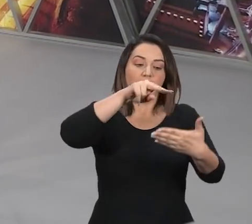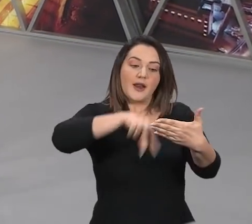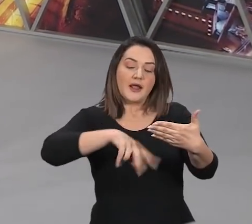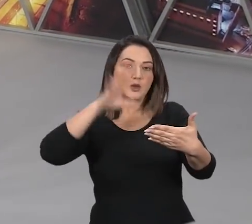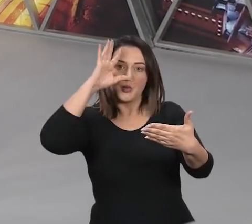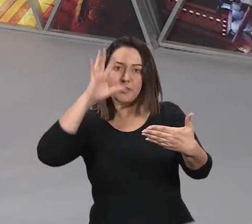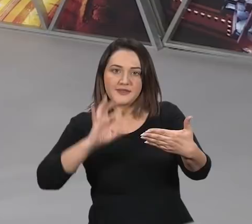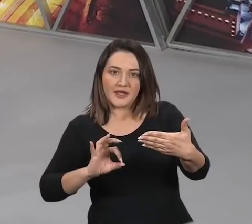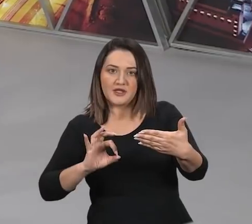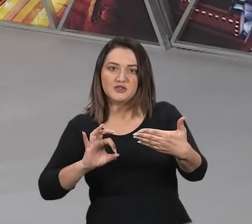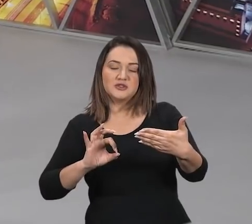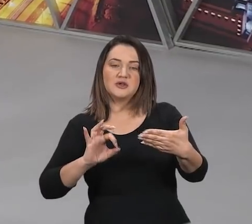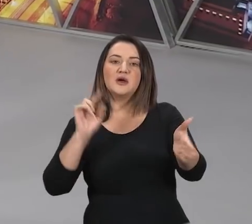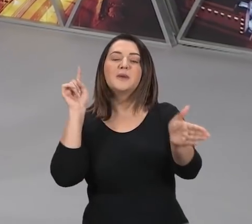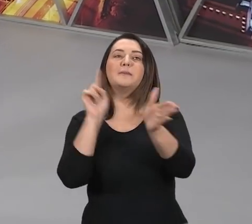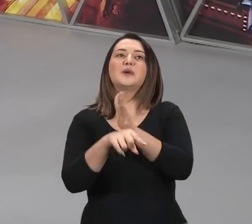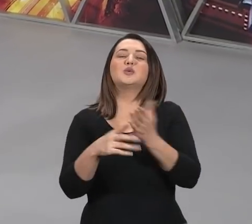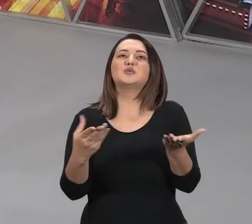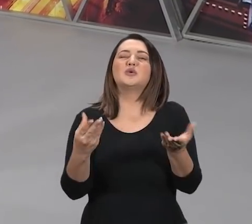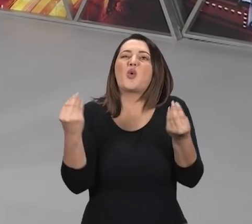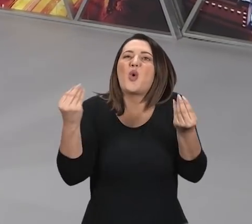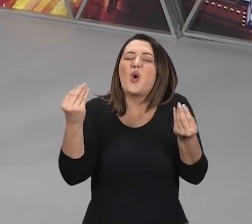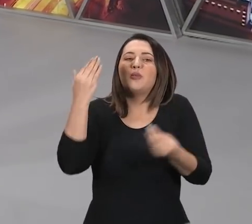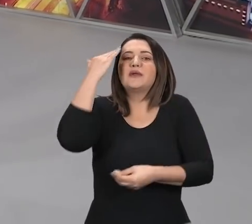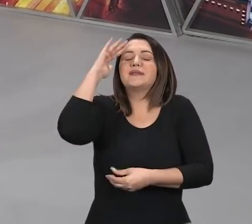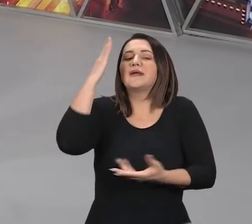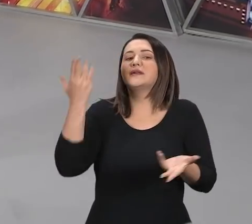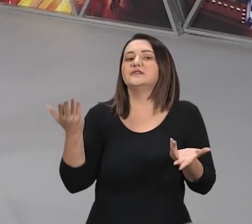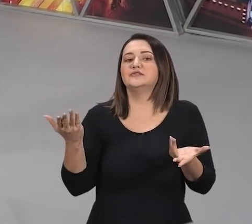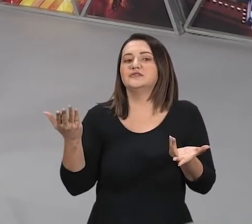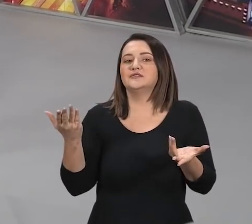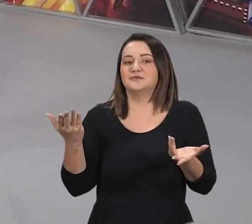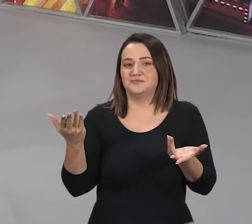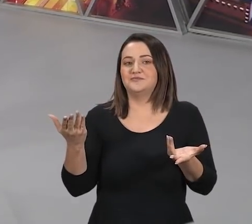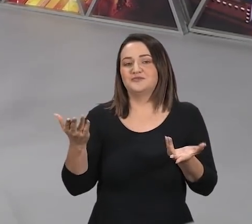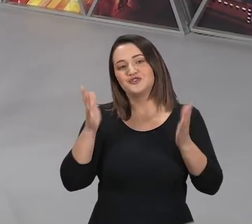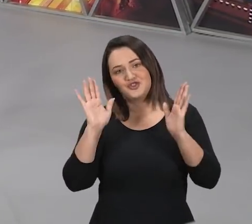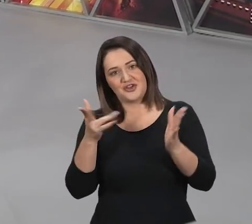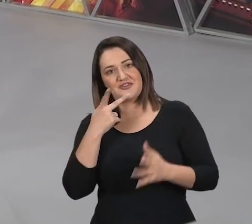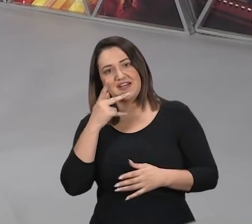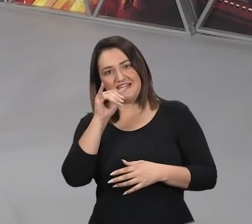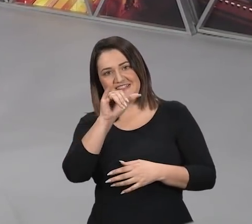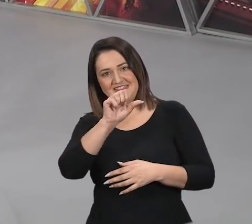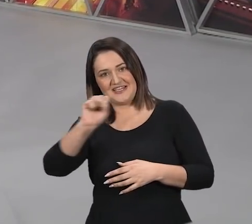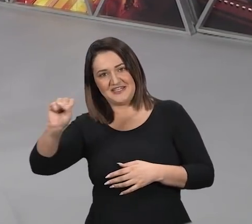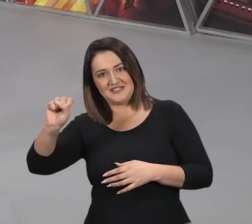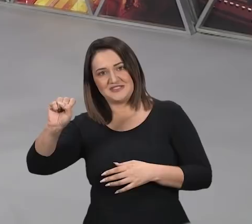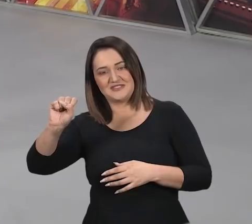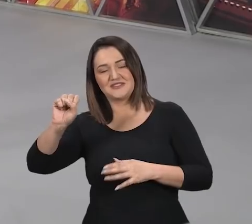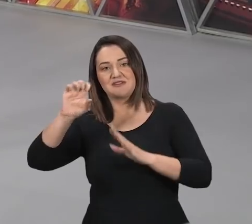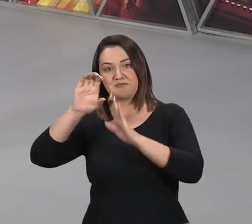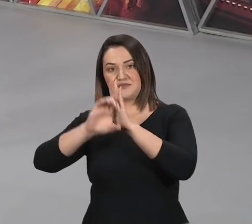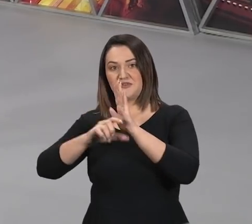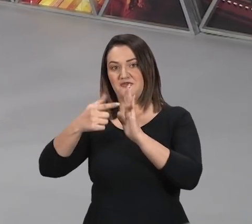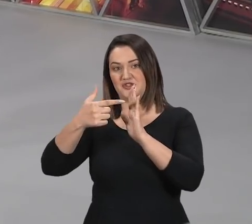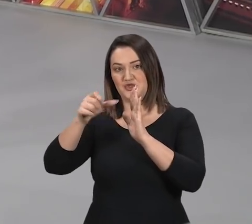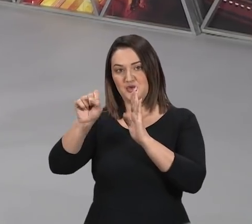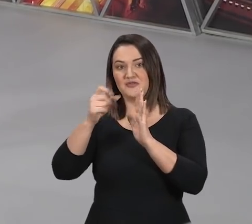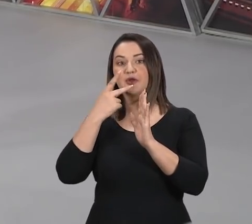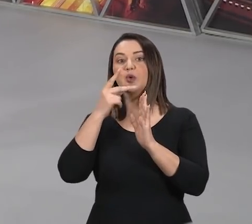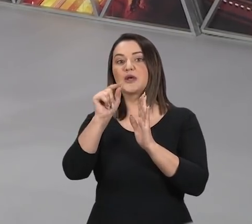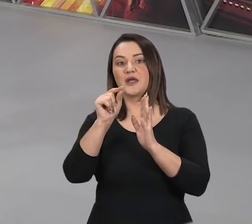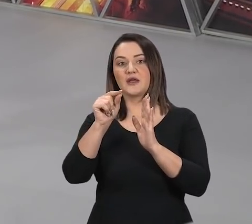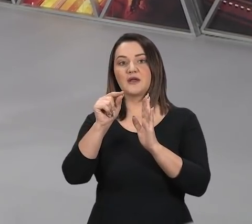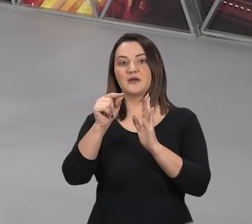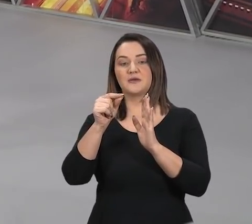e Daniel a gente não entende do jeito que está escrito, a pergunta é como é que a gente entende? Então, eu já mencionei Isaías